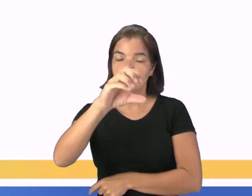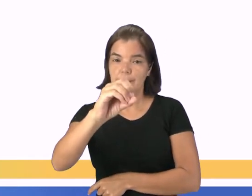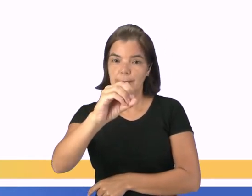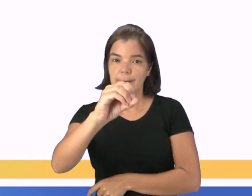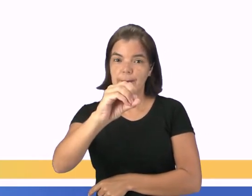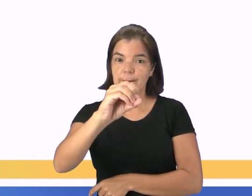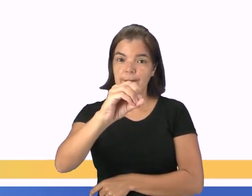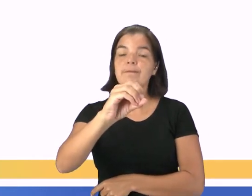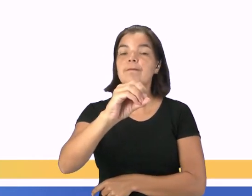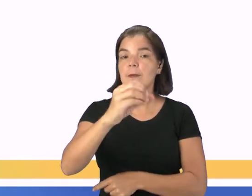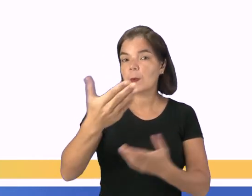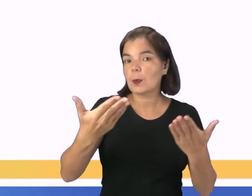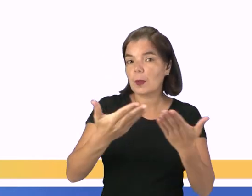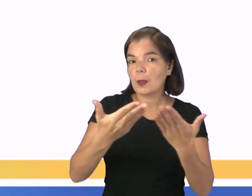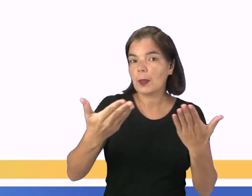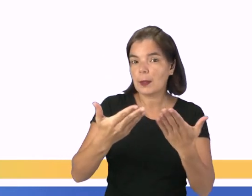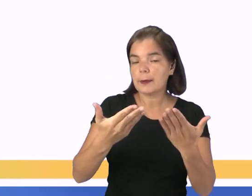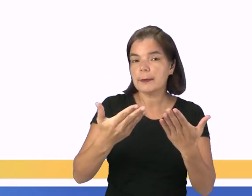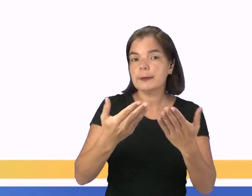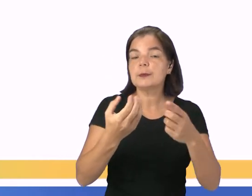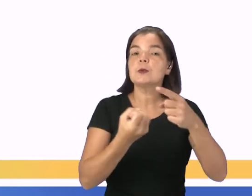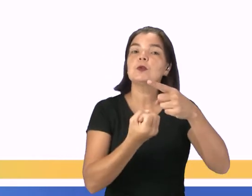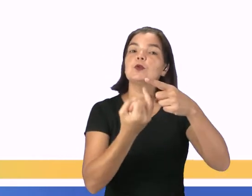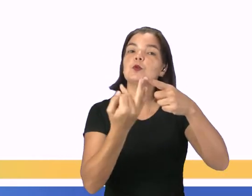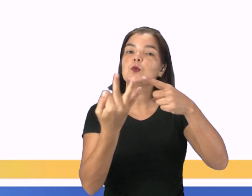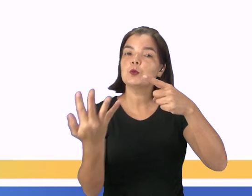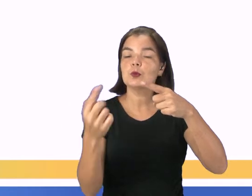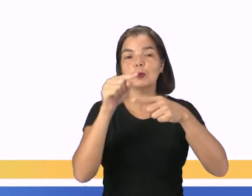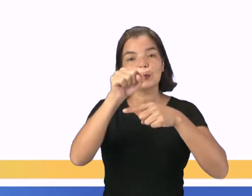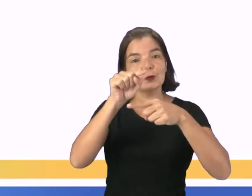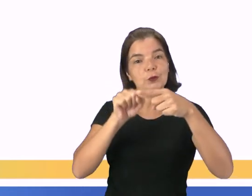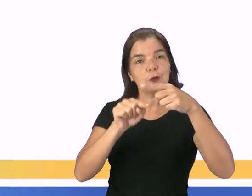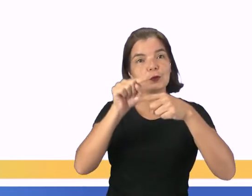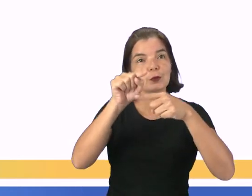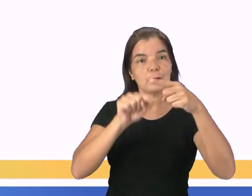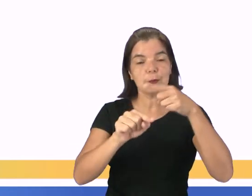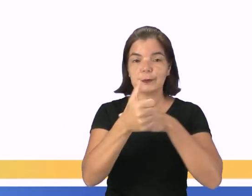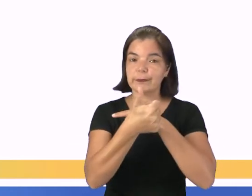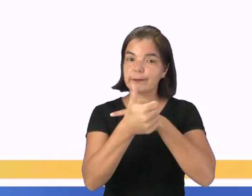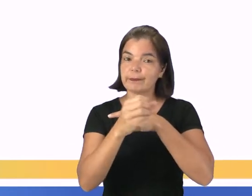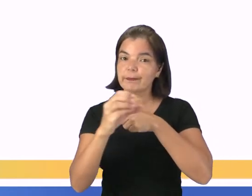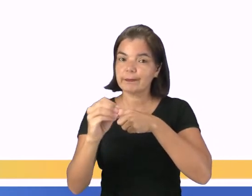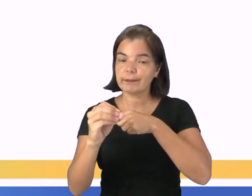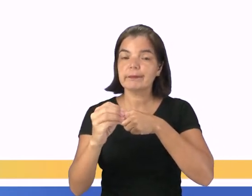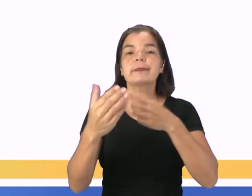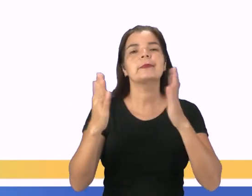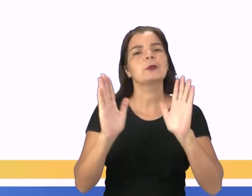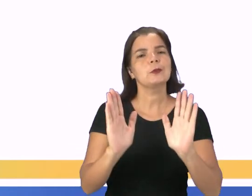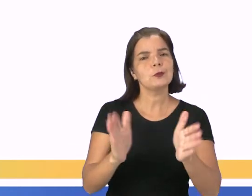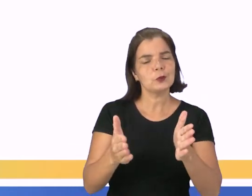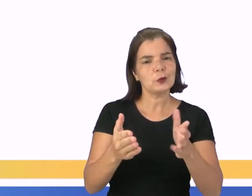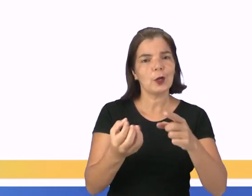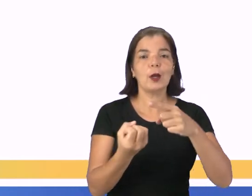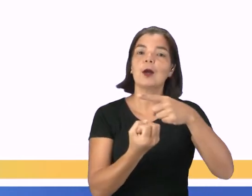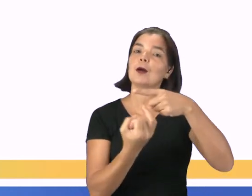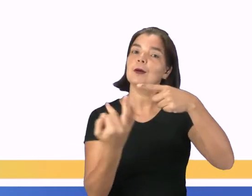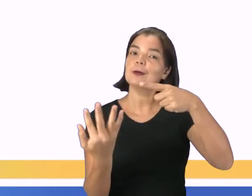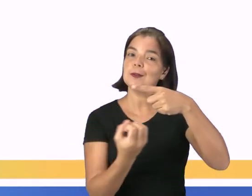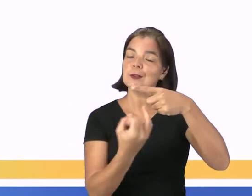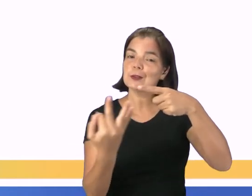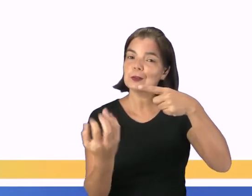9.780. Agora, dividiremos 9.780 por 100, já que o denominador da